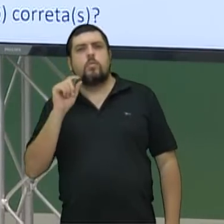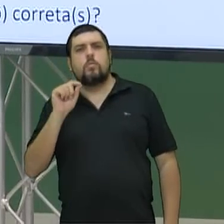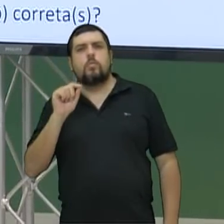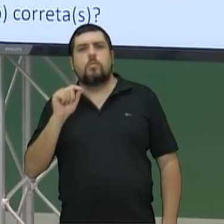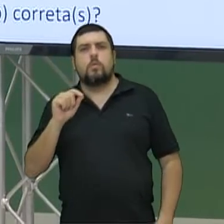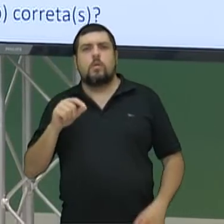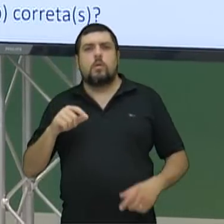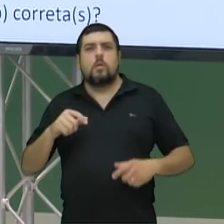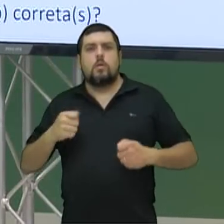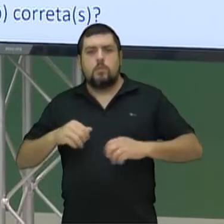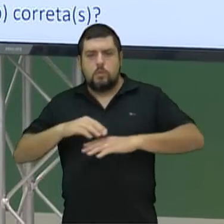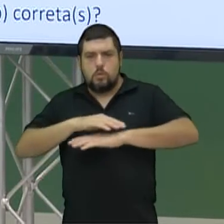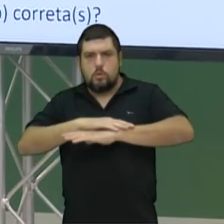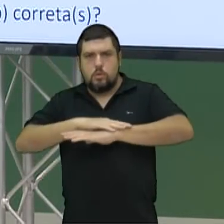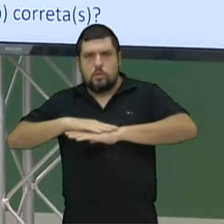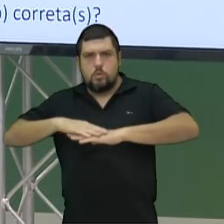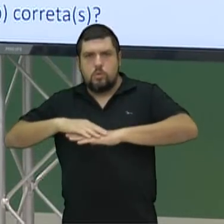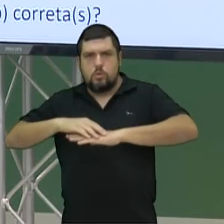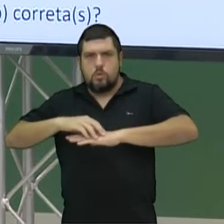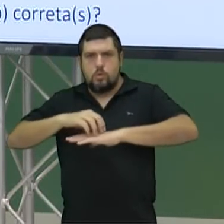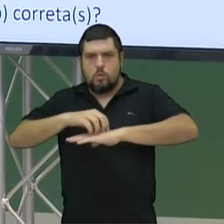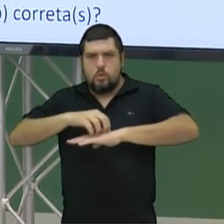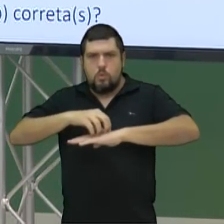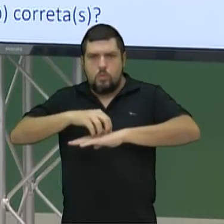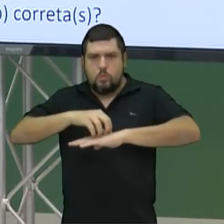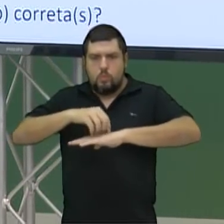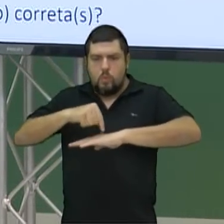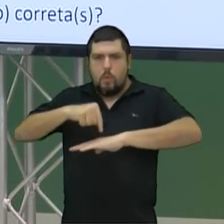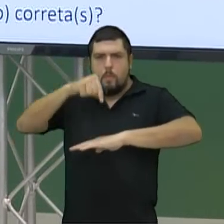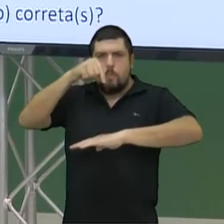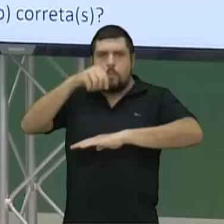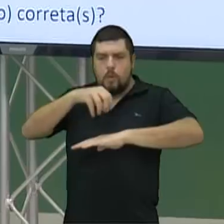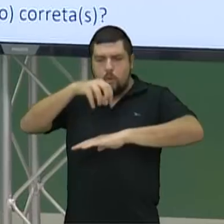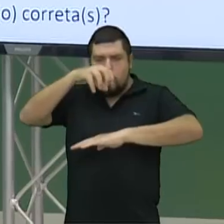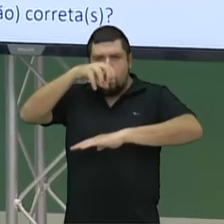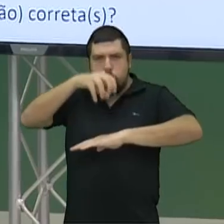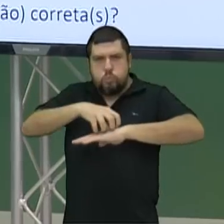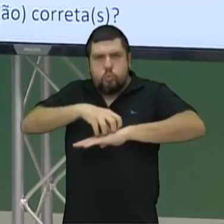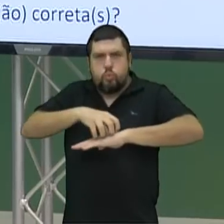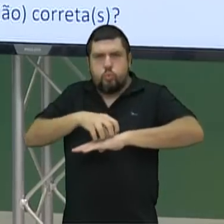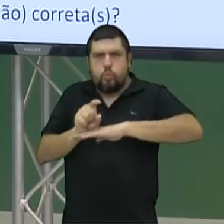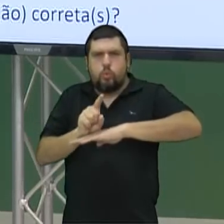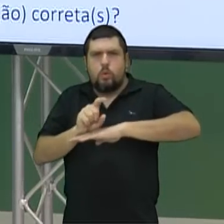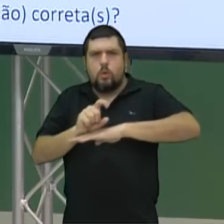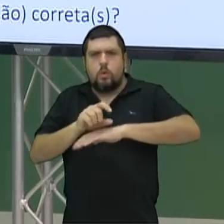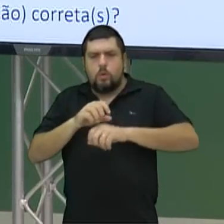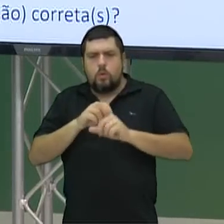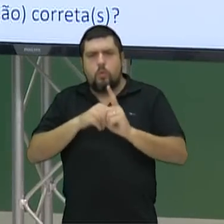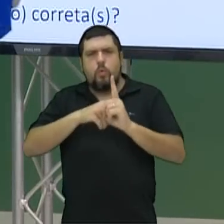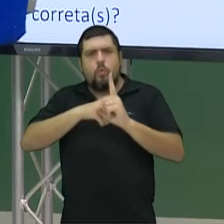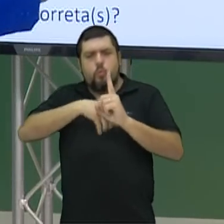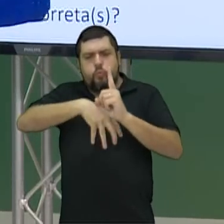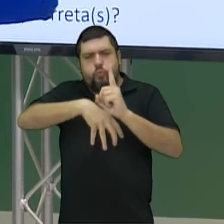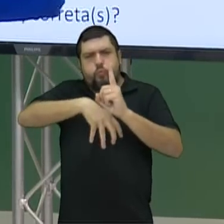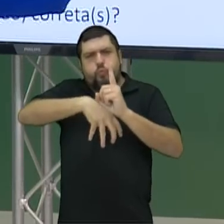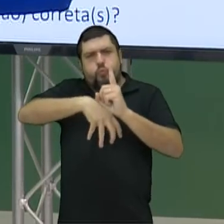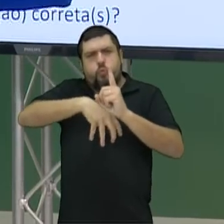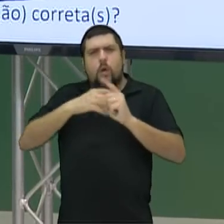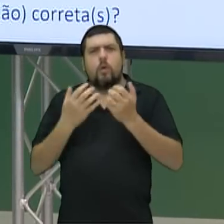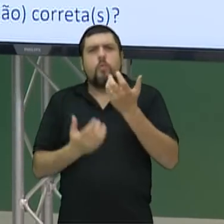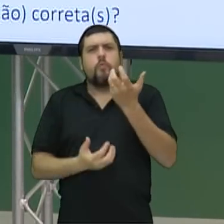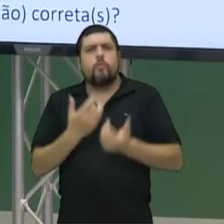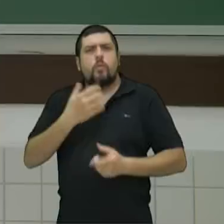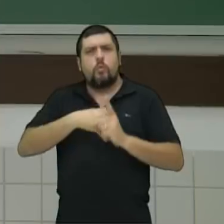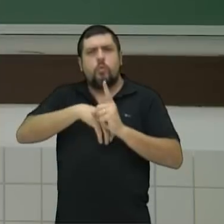chão para um foguete subir, né? Aí o cara olha assim, como professor, eu vejo essa fumaçaiada quando um foguete, por